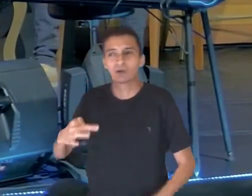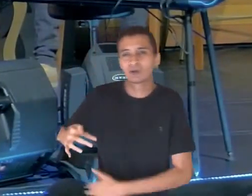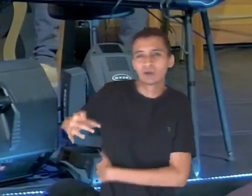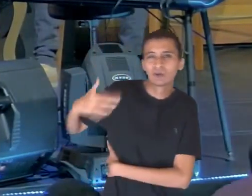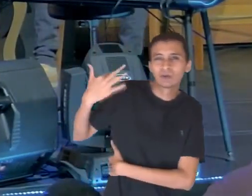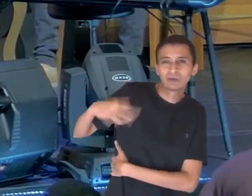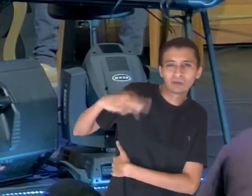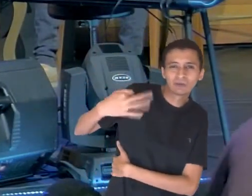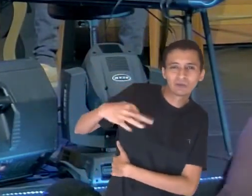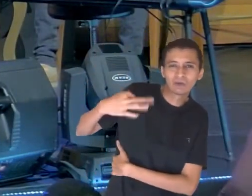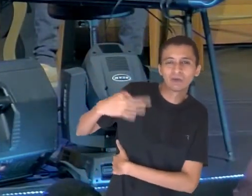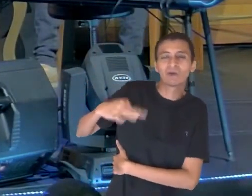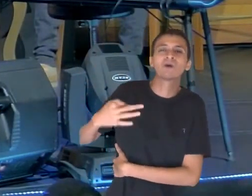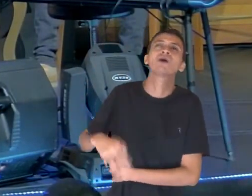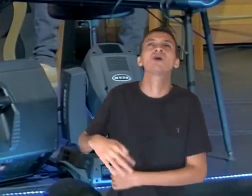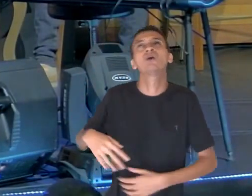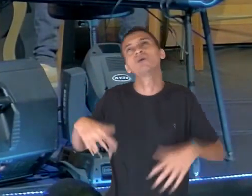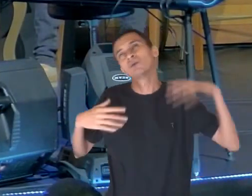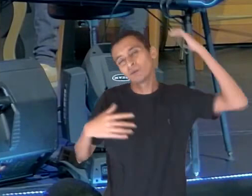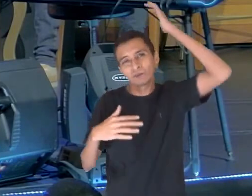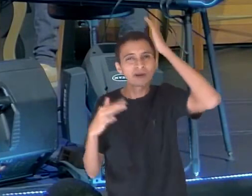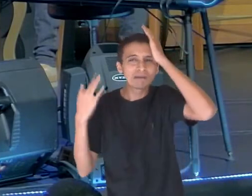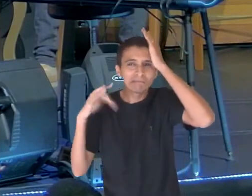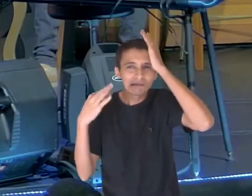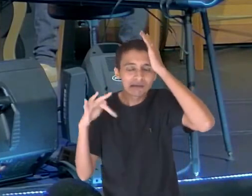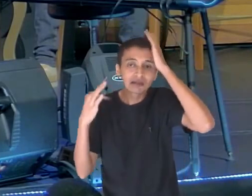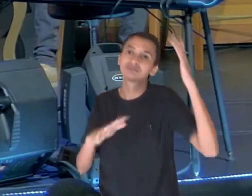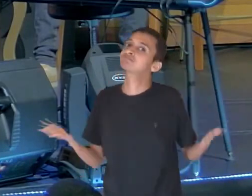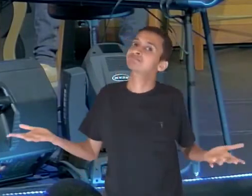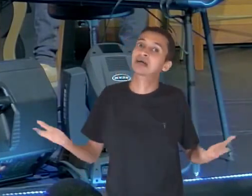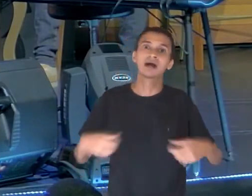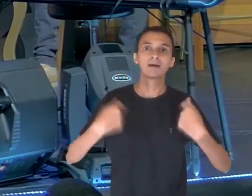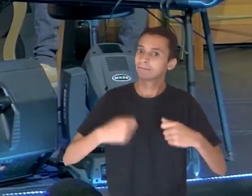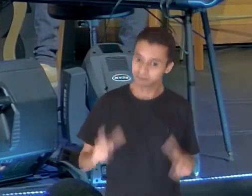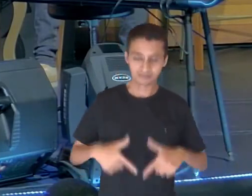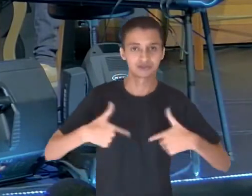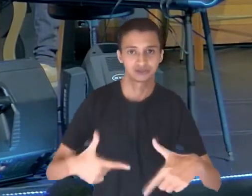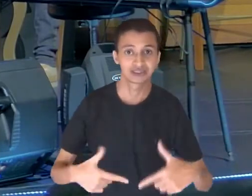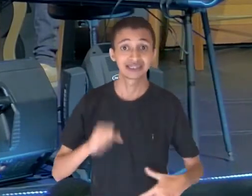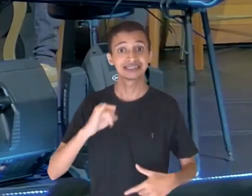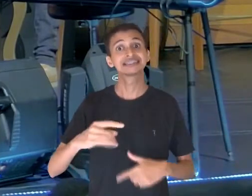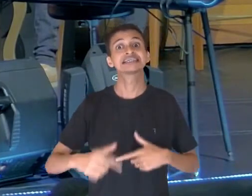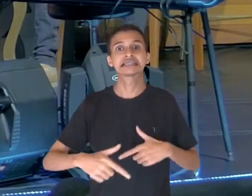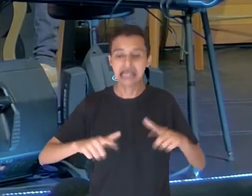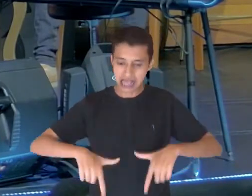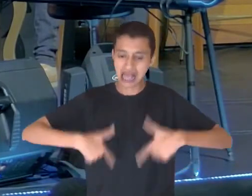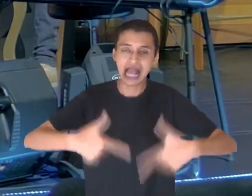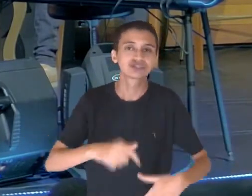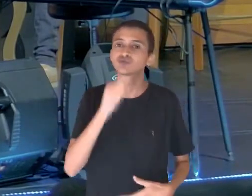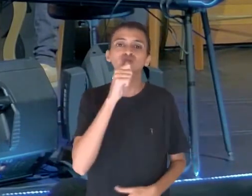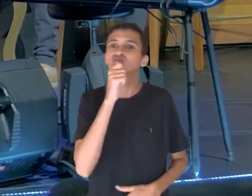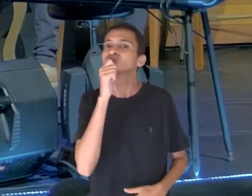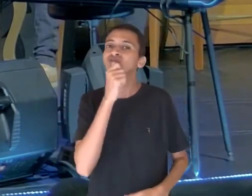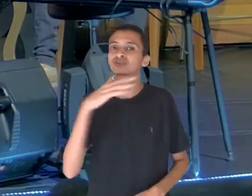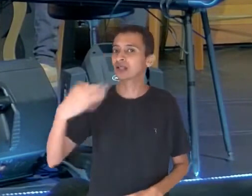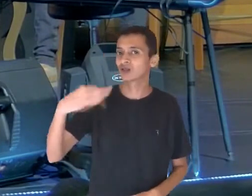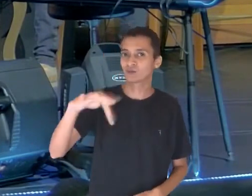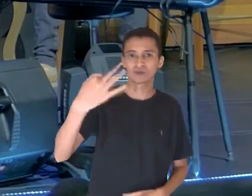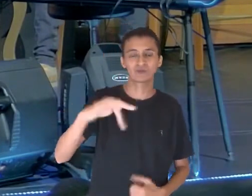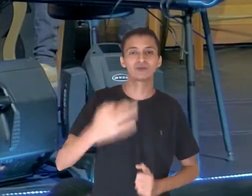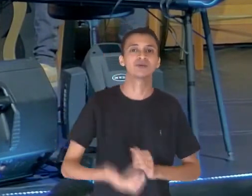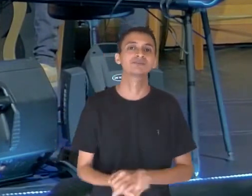dói aqui, dói aqui, dói acolá, que é a hora de se mover, porque quem se move não tem dor. Aprendi com